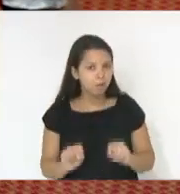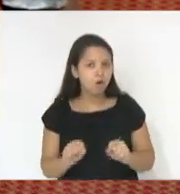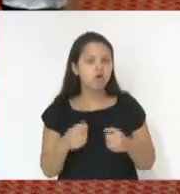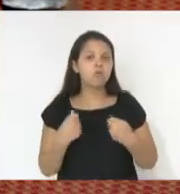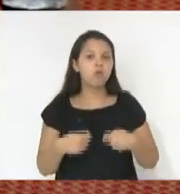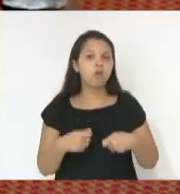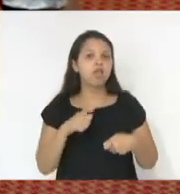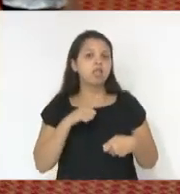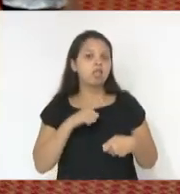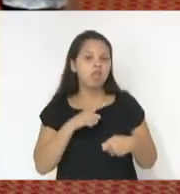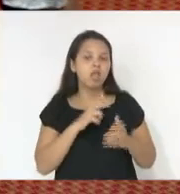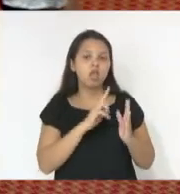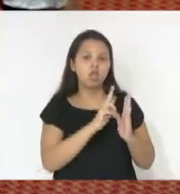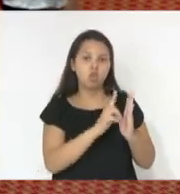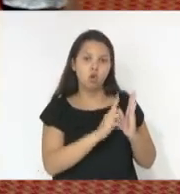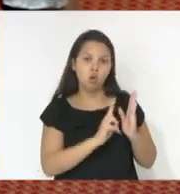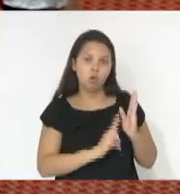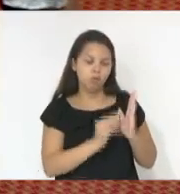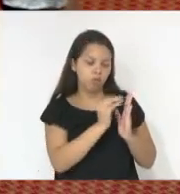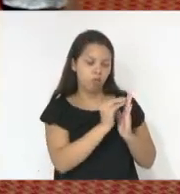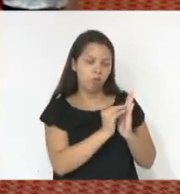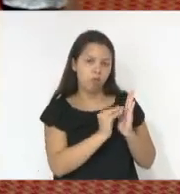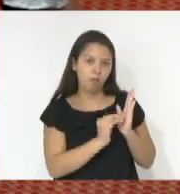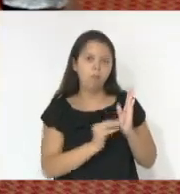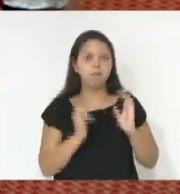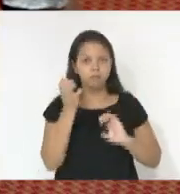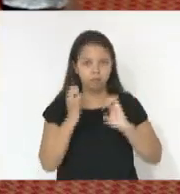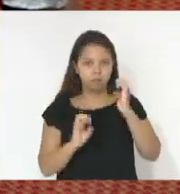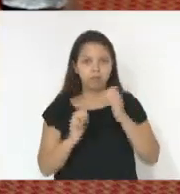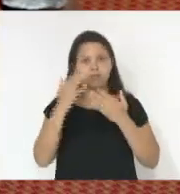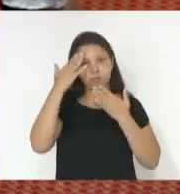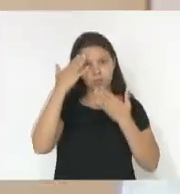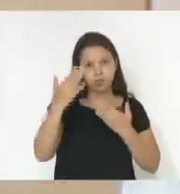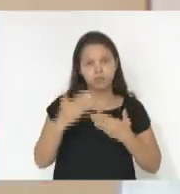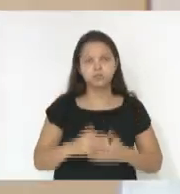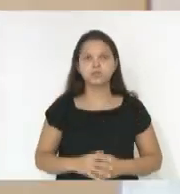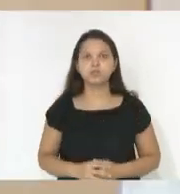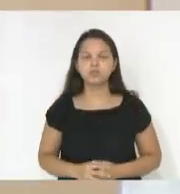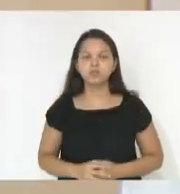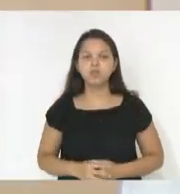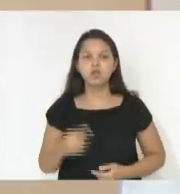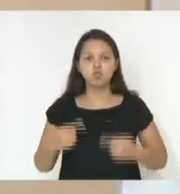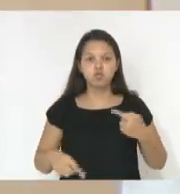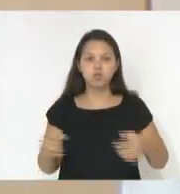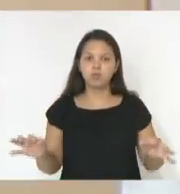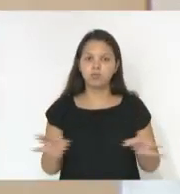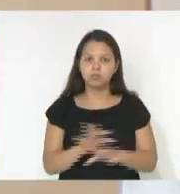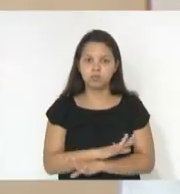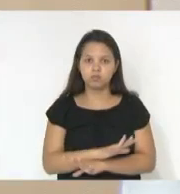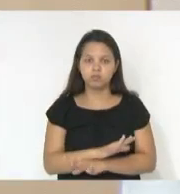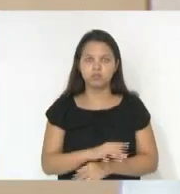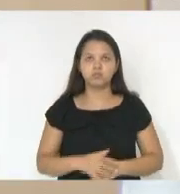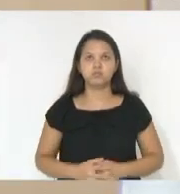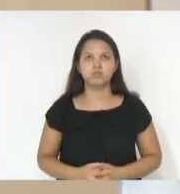todas essas empresas. Obrigado, deputado Mauro. Encerrada a discussão. Voto, senhor presidente. Encaminhamento e